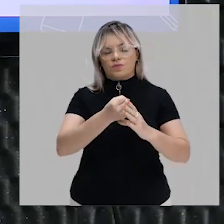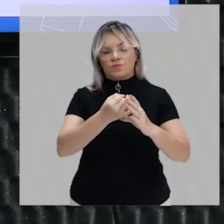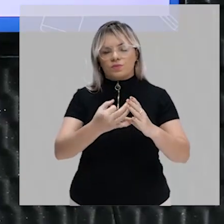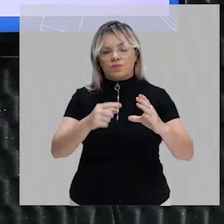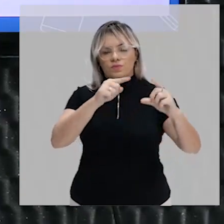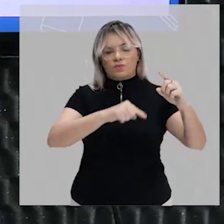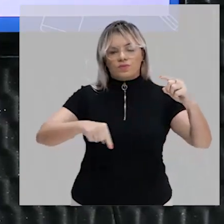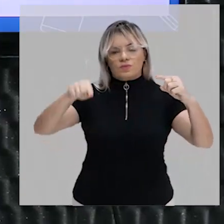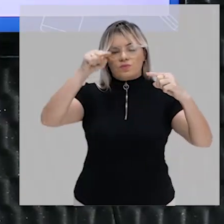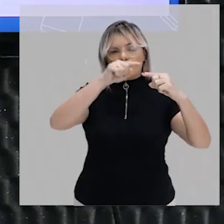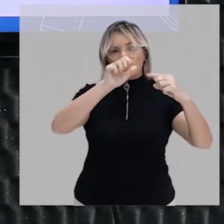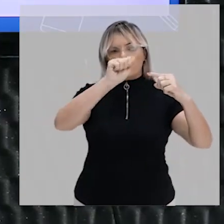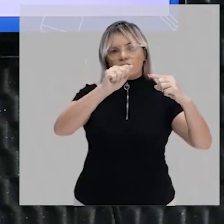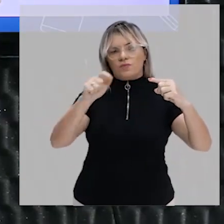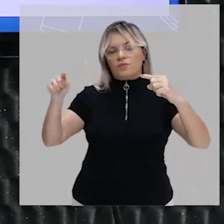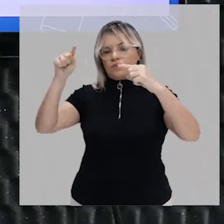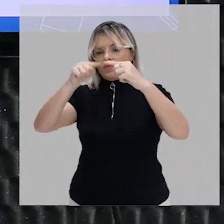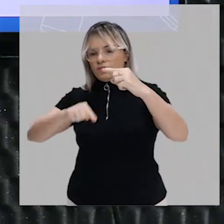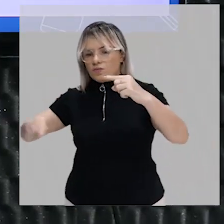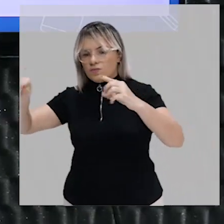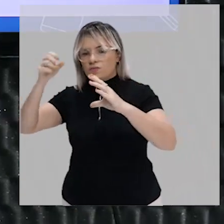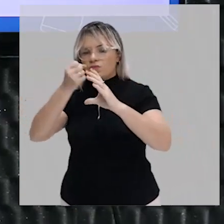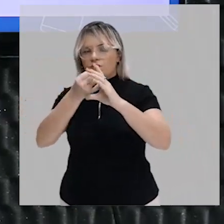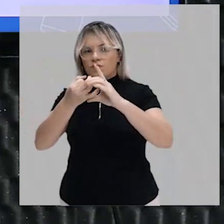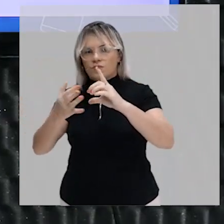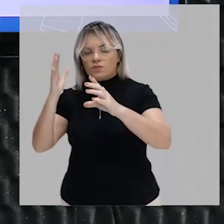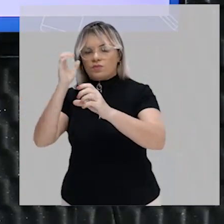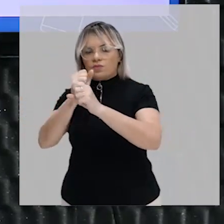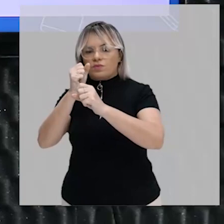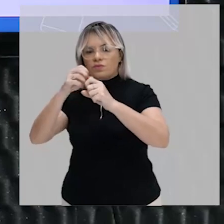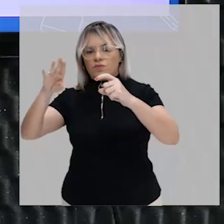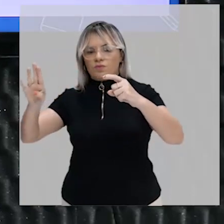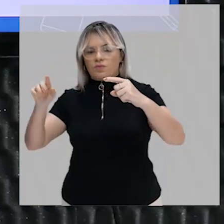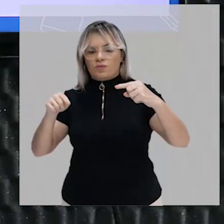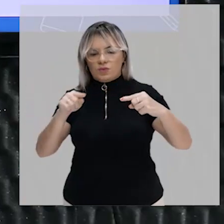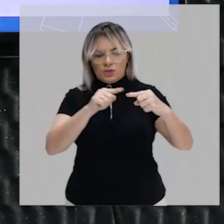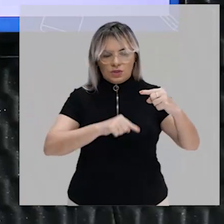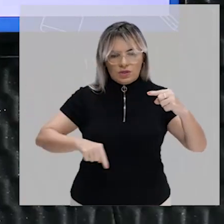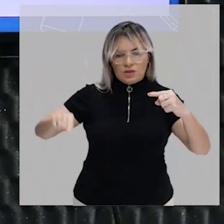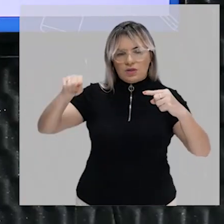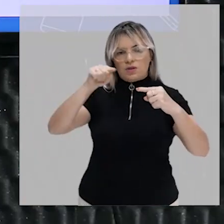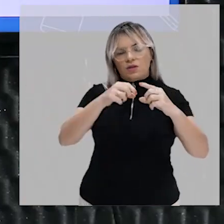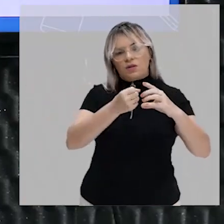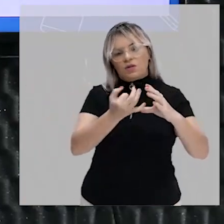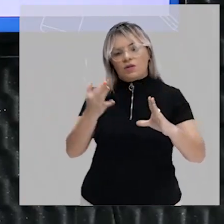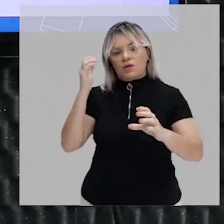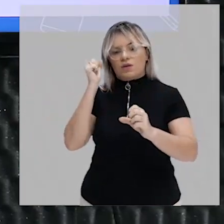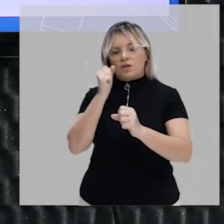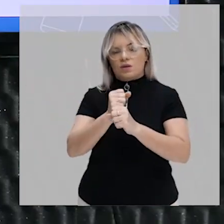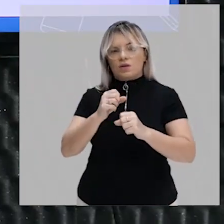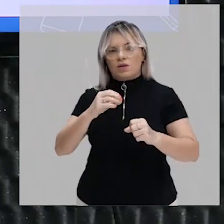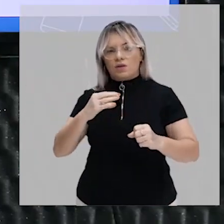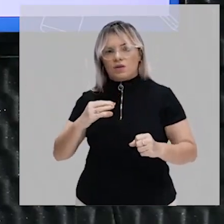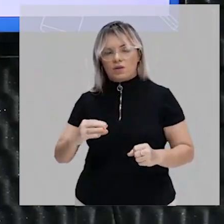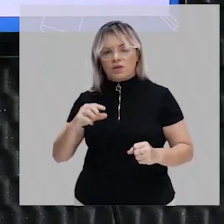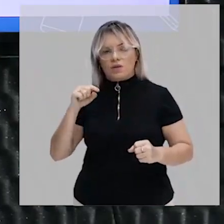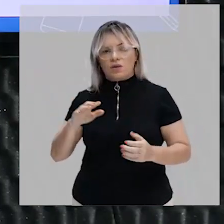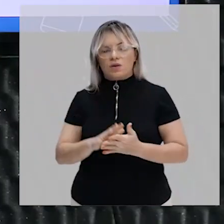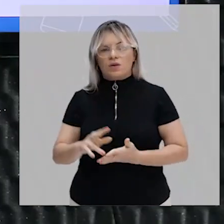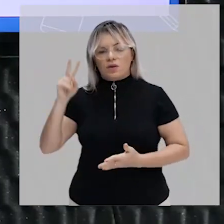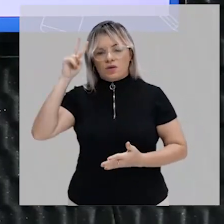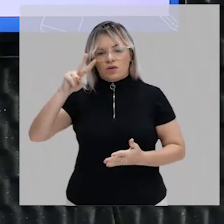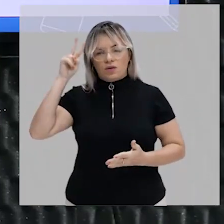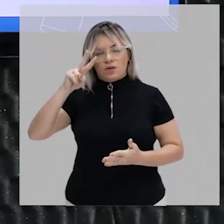está calculando também o número de B e está calculando o número de C, lembrando, claro, né,